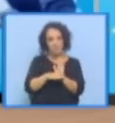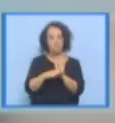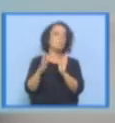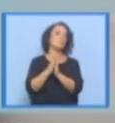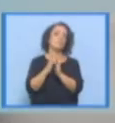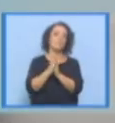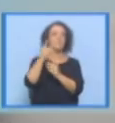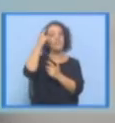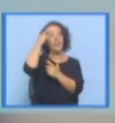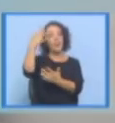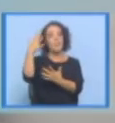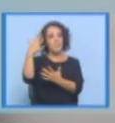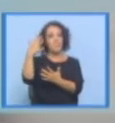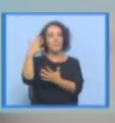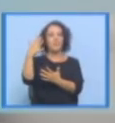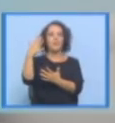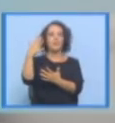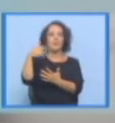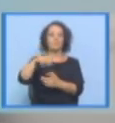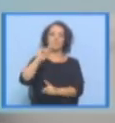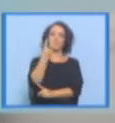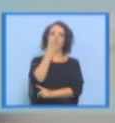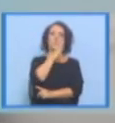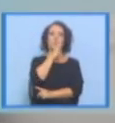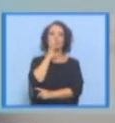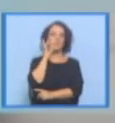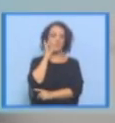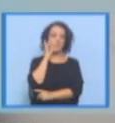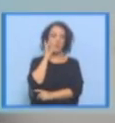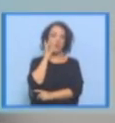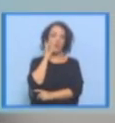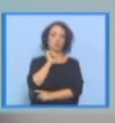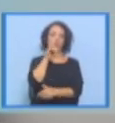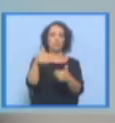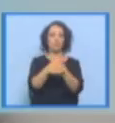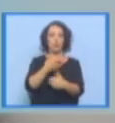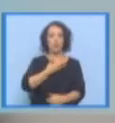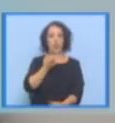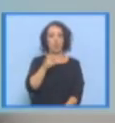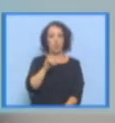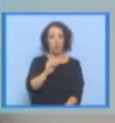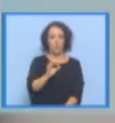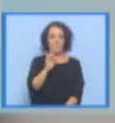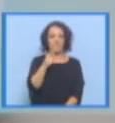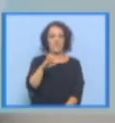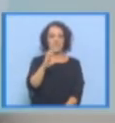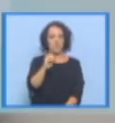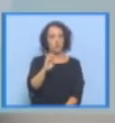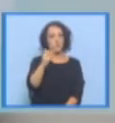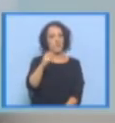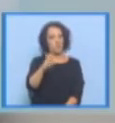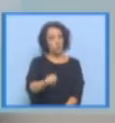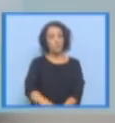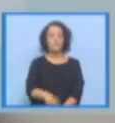quando recordamos esse primeiro aniversário do falecimento de Dom António Francisco dos Santos. Mais